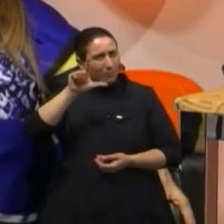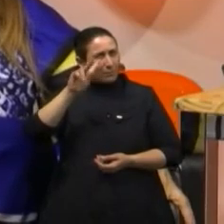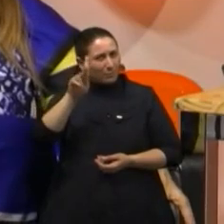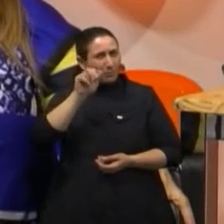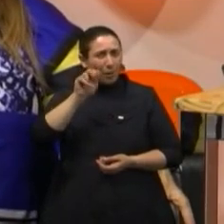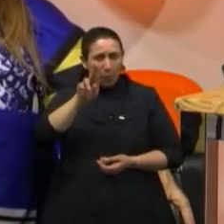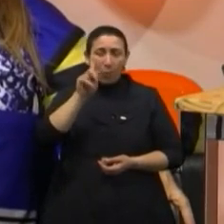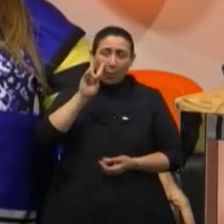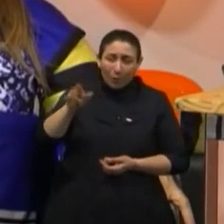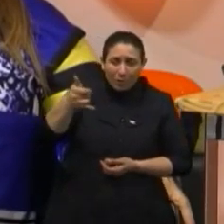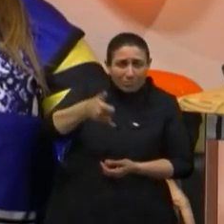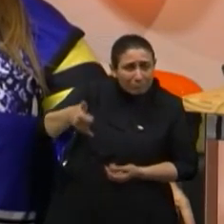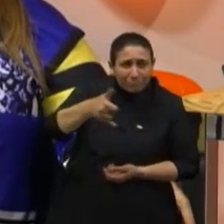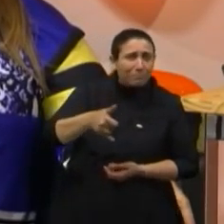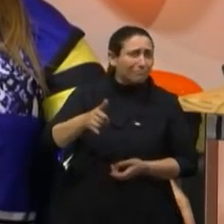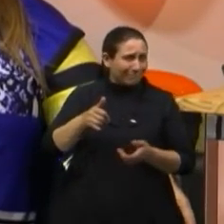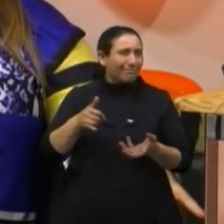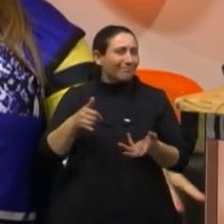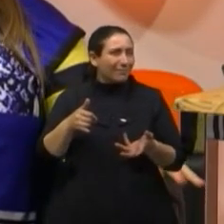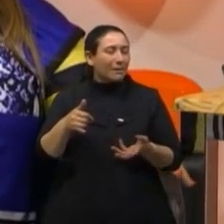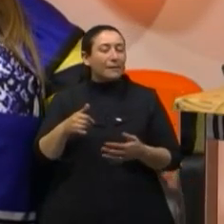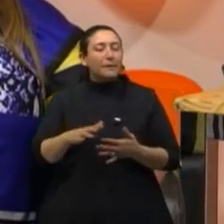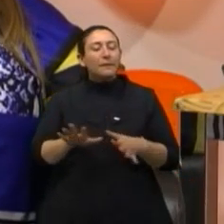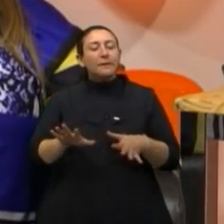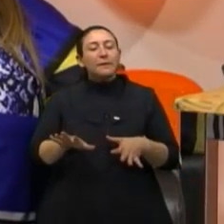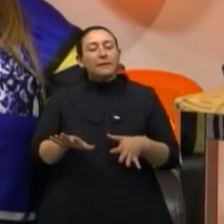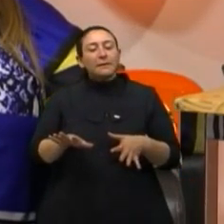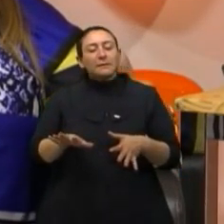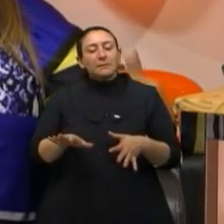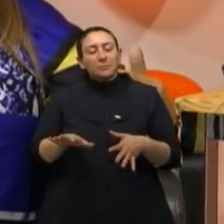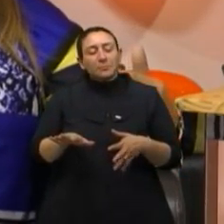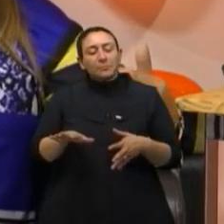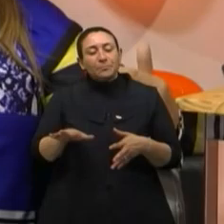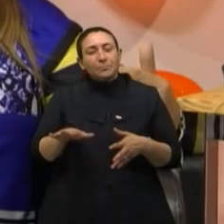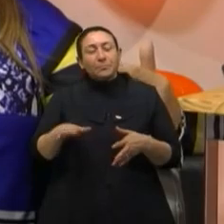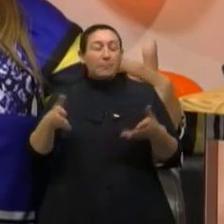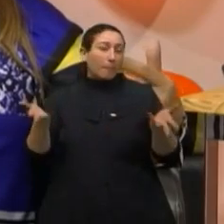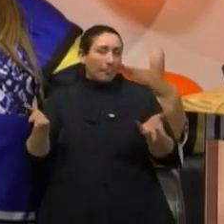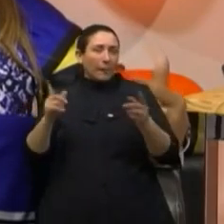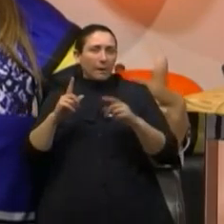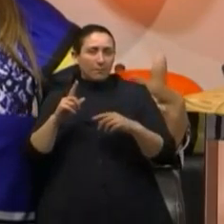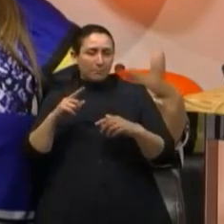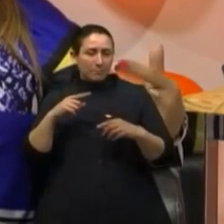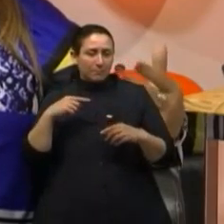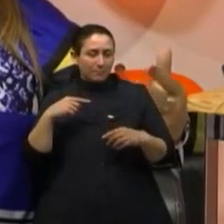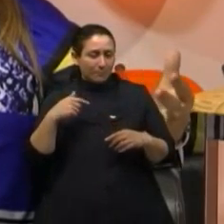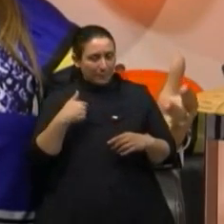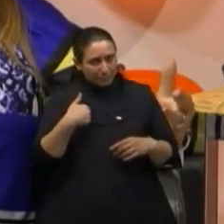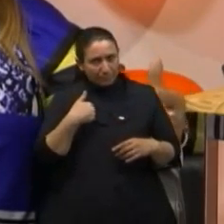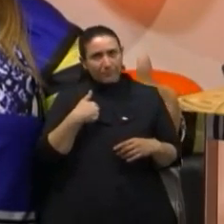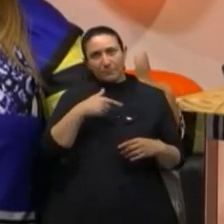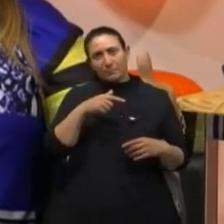do exatamente mas eh para eu eu ter uma quantidade